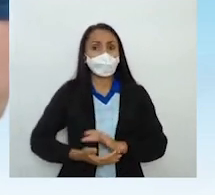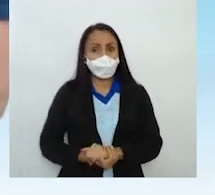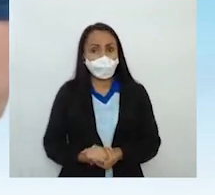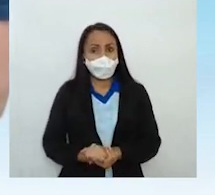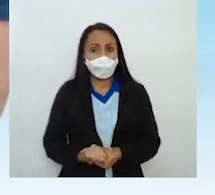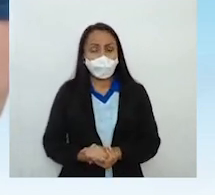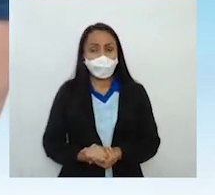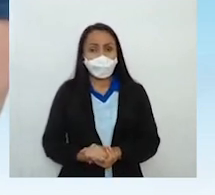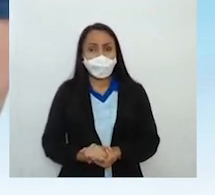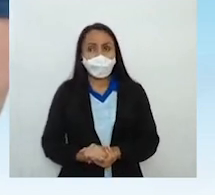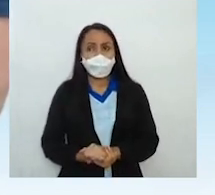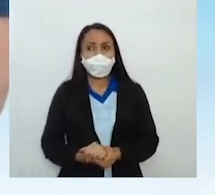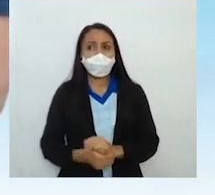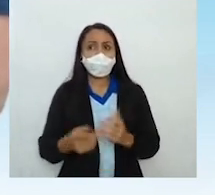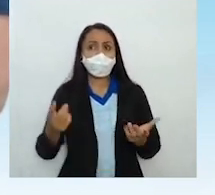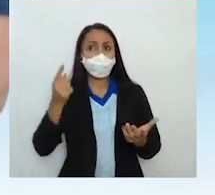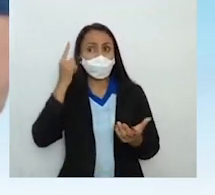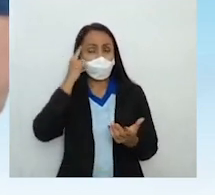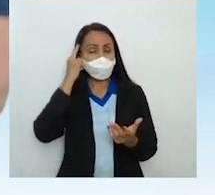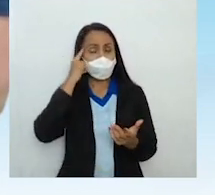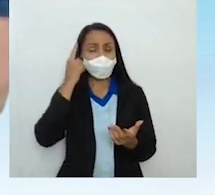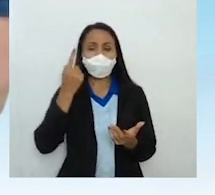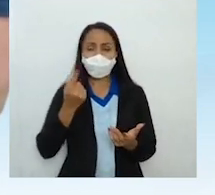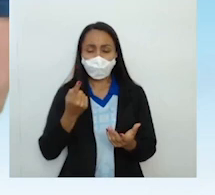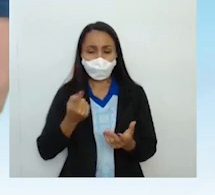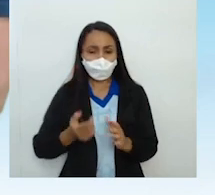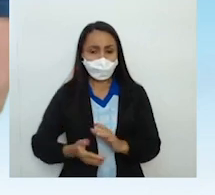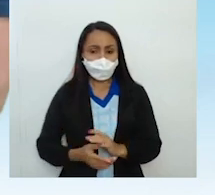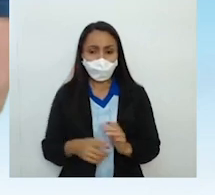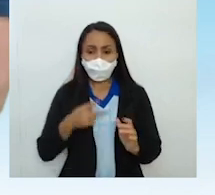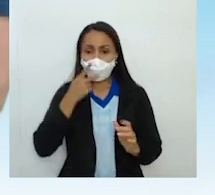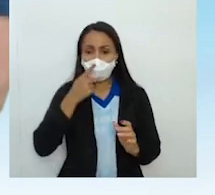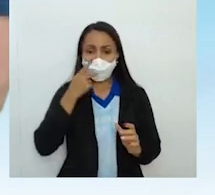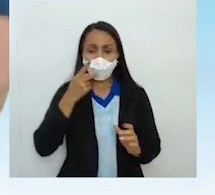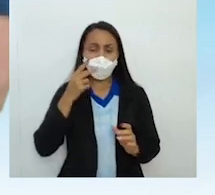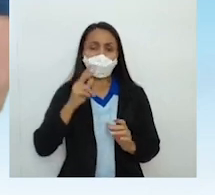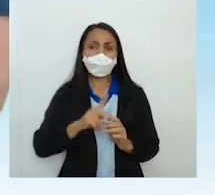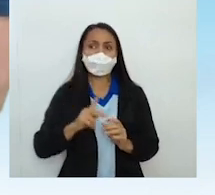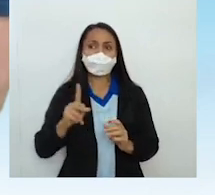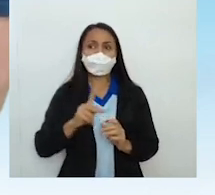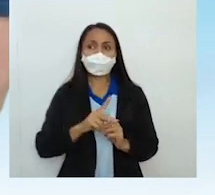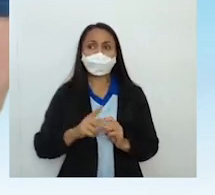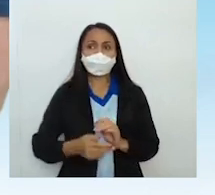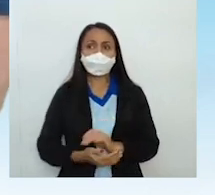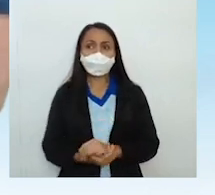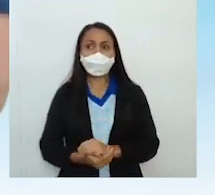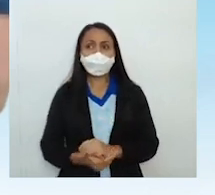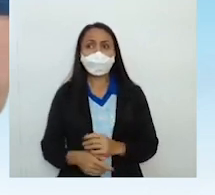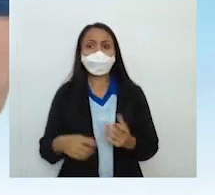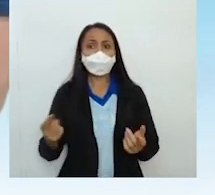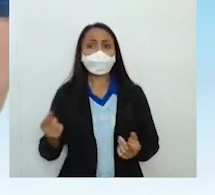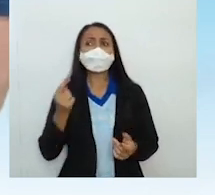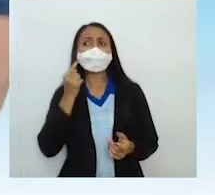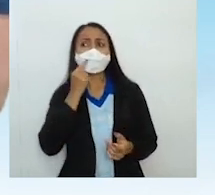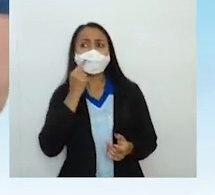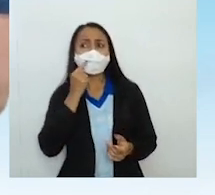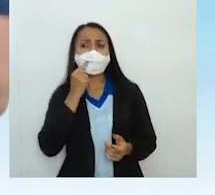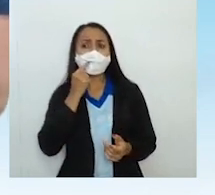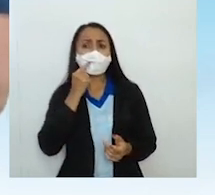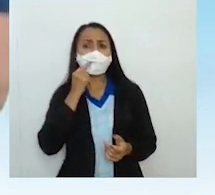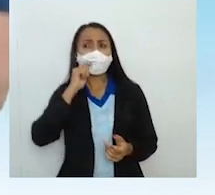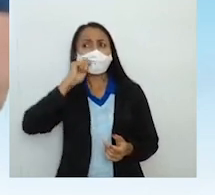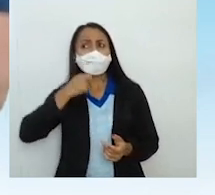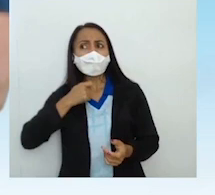sentido pejorativo mesmo, quando o senhor falou, professor, que era até, olha, a dentição, é animal, né?